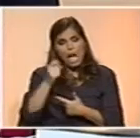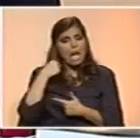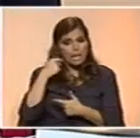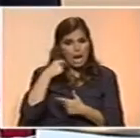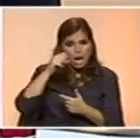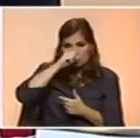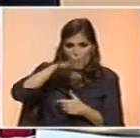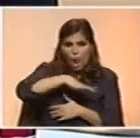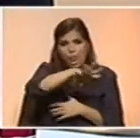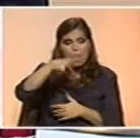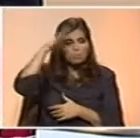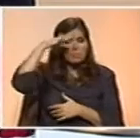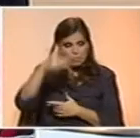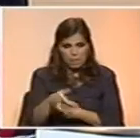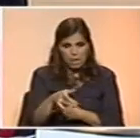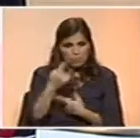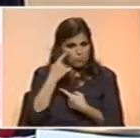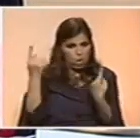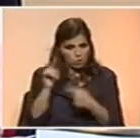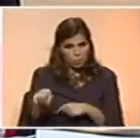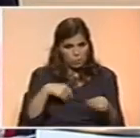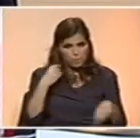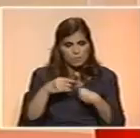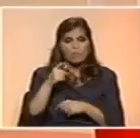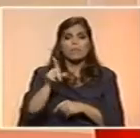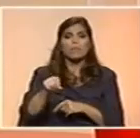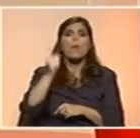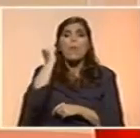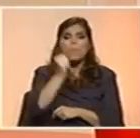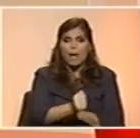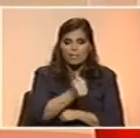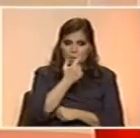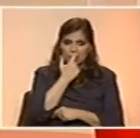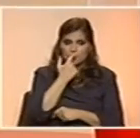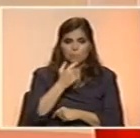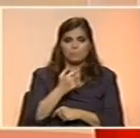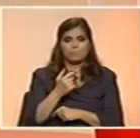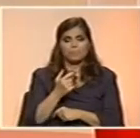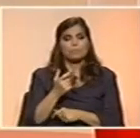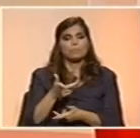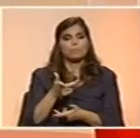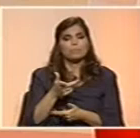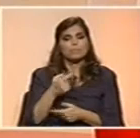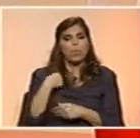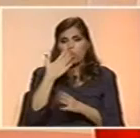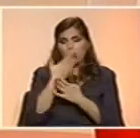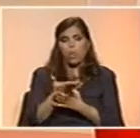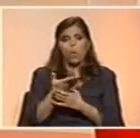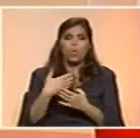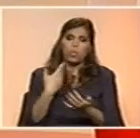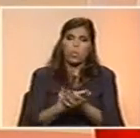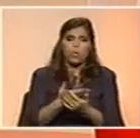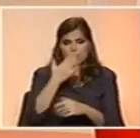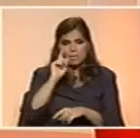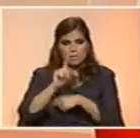forma de mostrarem essa sua preocupação. Depois a questão do abate, por exemplo. Há abate... eu dou sempre um exemplo que...